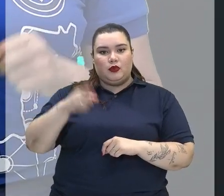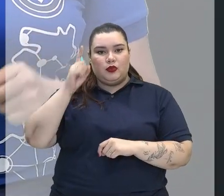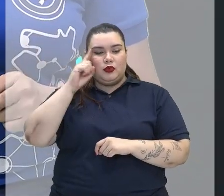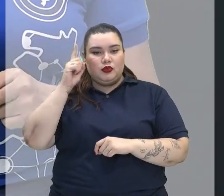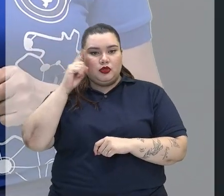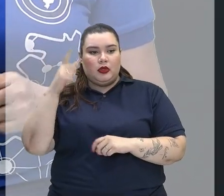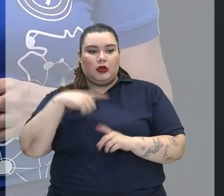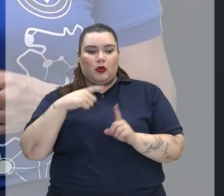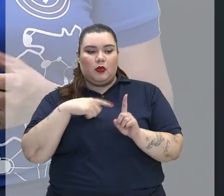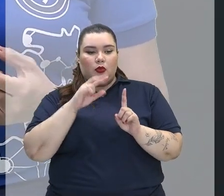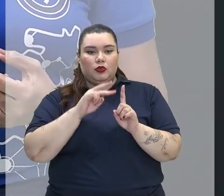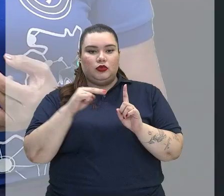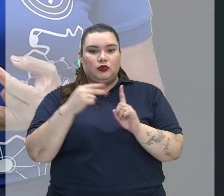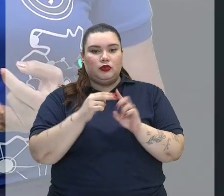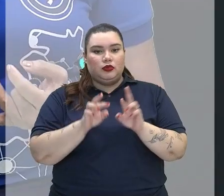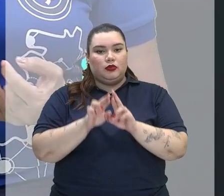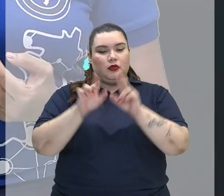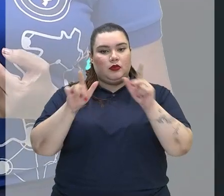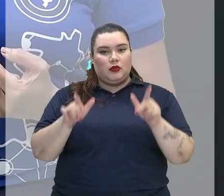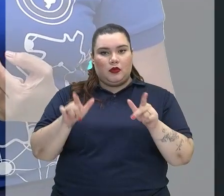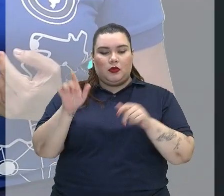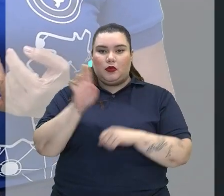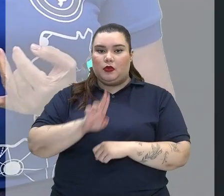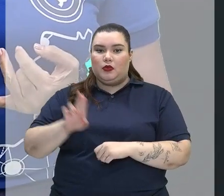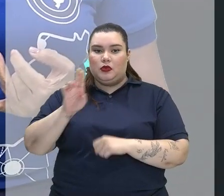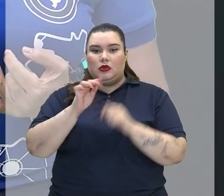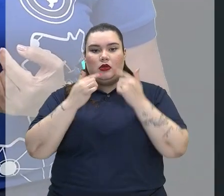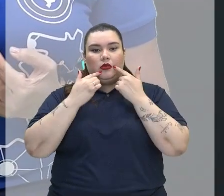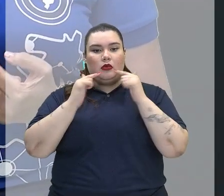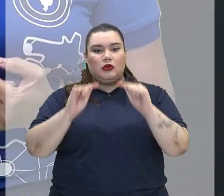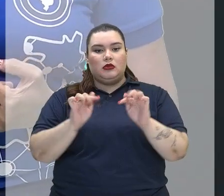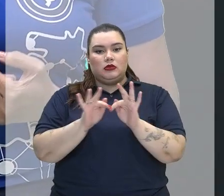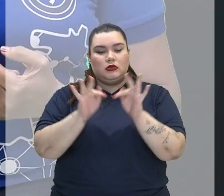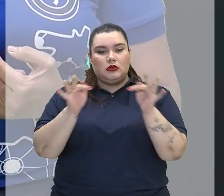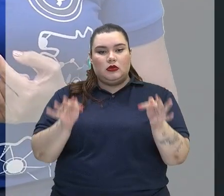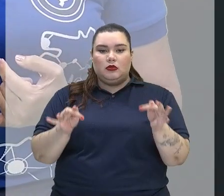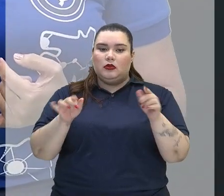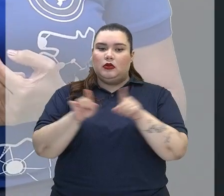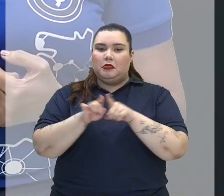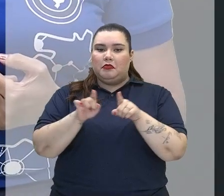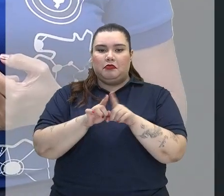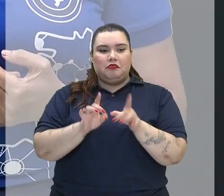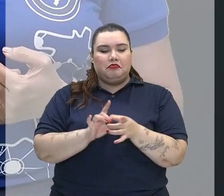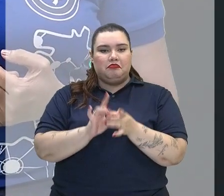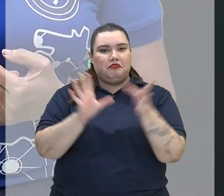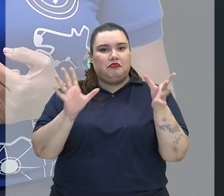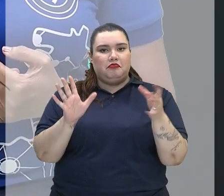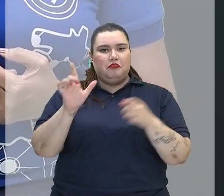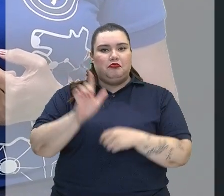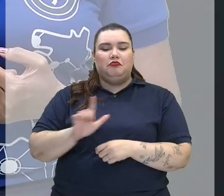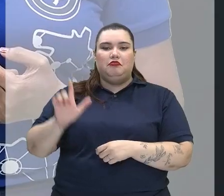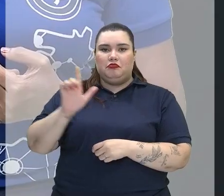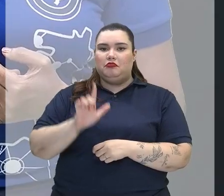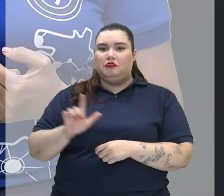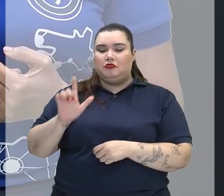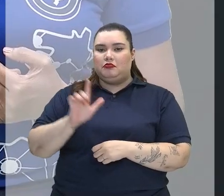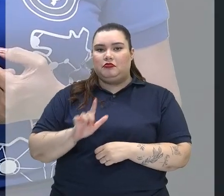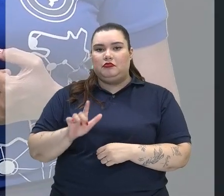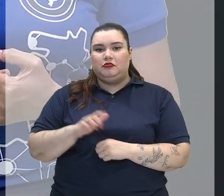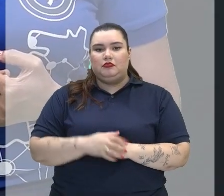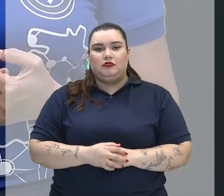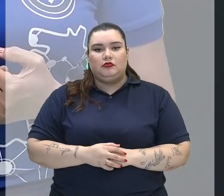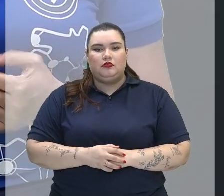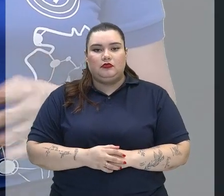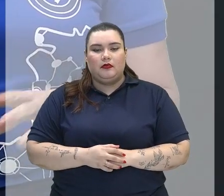olhar diferente. Apresenta uma linguagem simples e grande liberdade